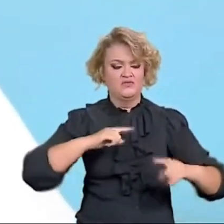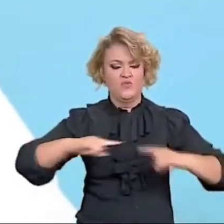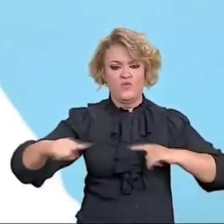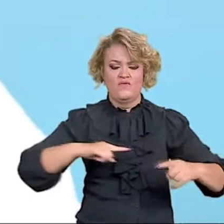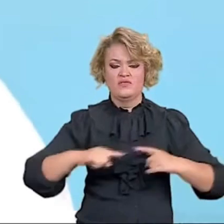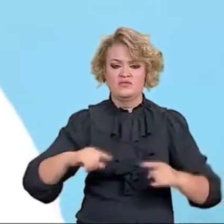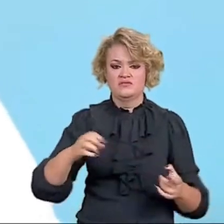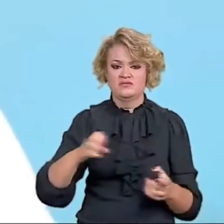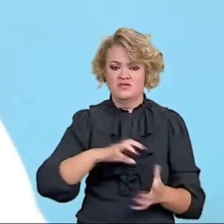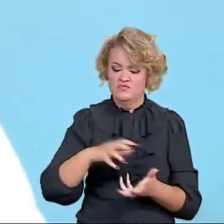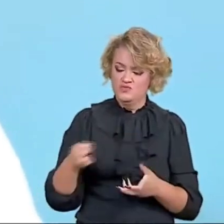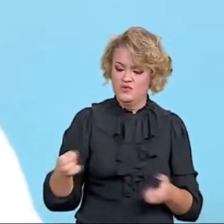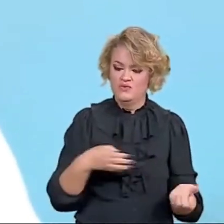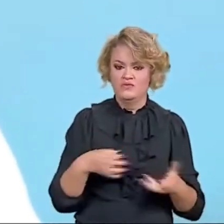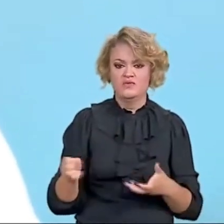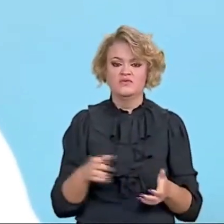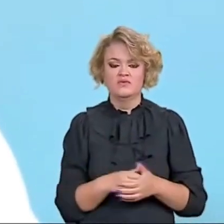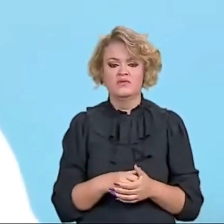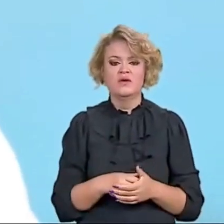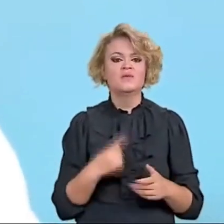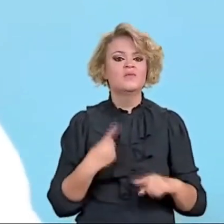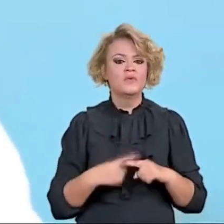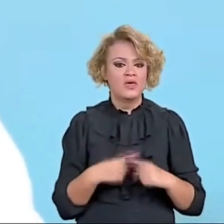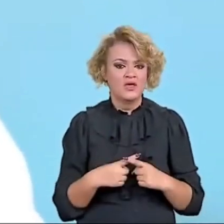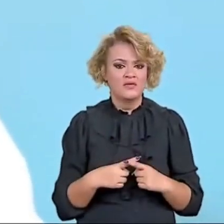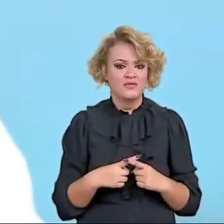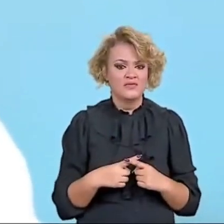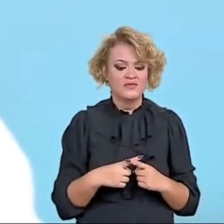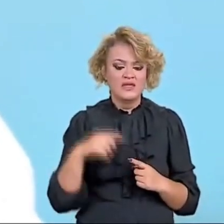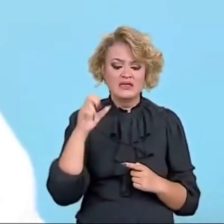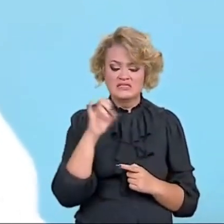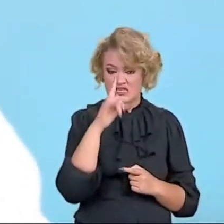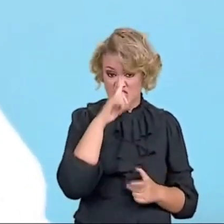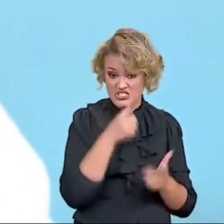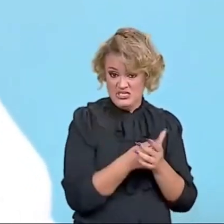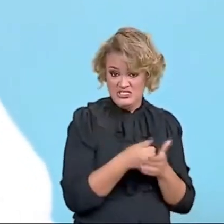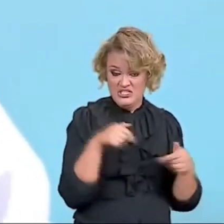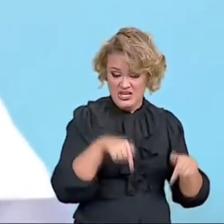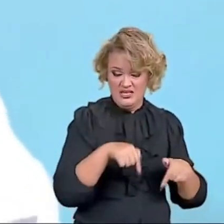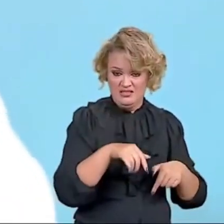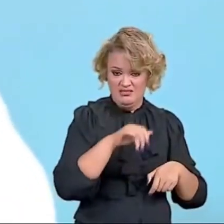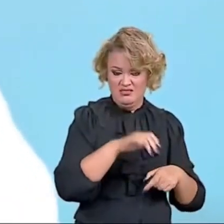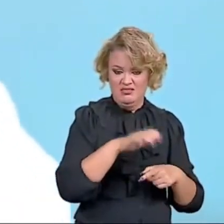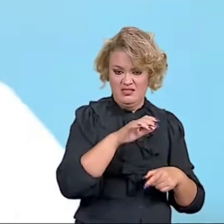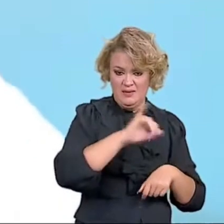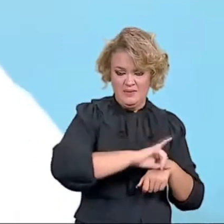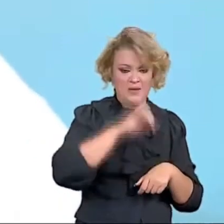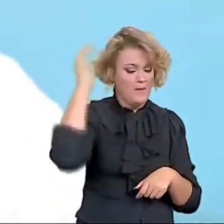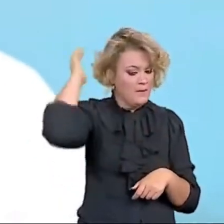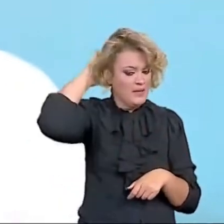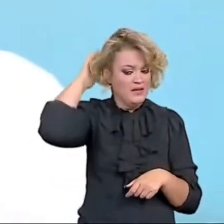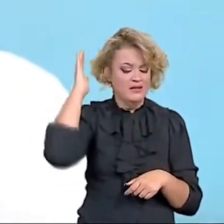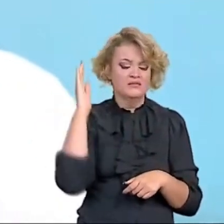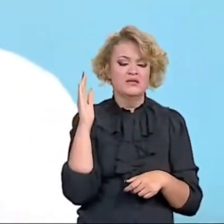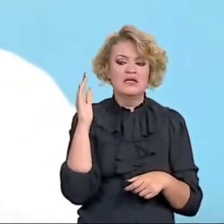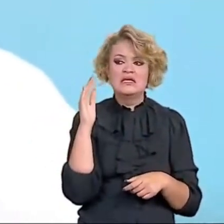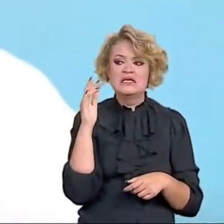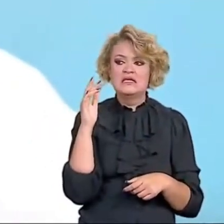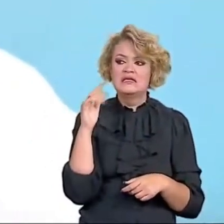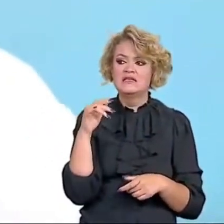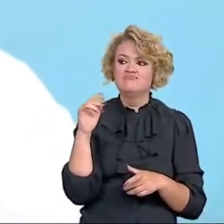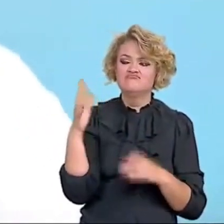nova governança mundial? Porque se você tirar uma decisão aqui em Belém sobre a questão do clima e não houver uma decisão